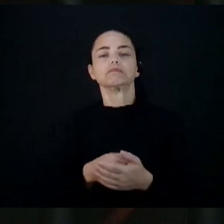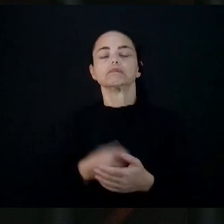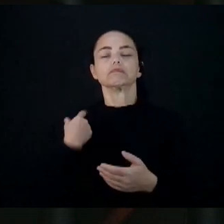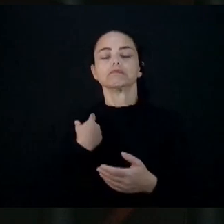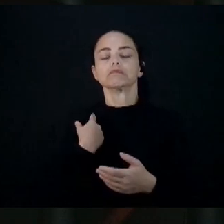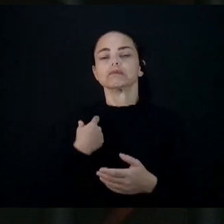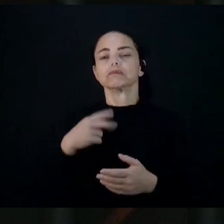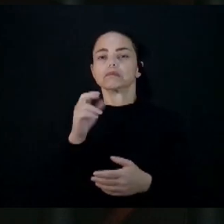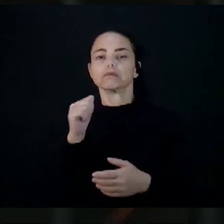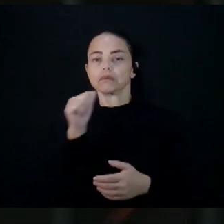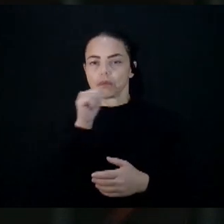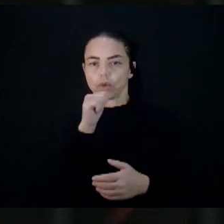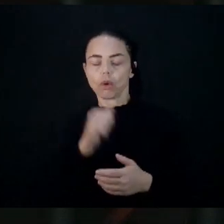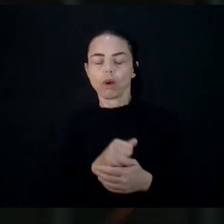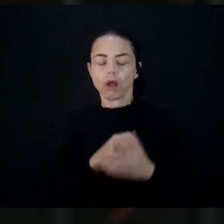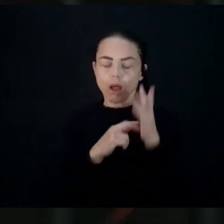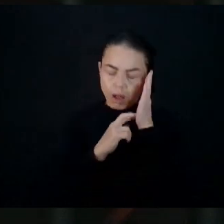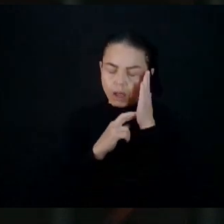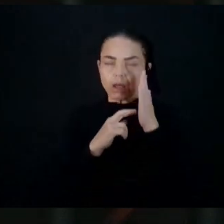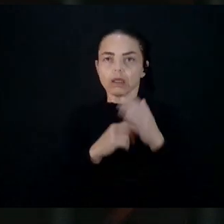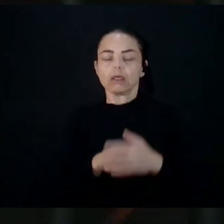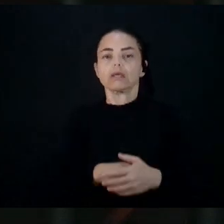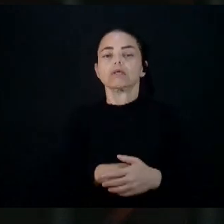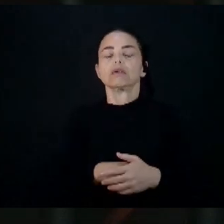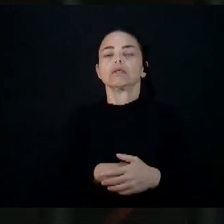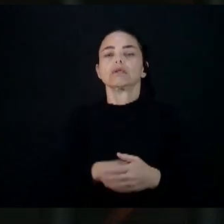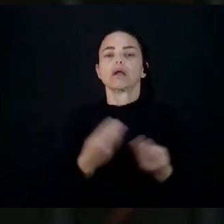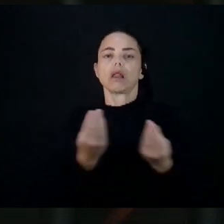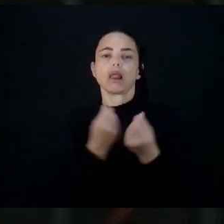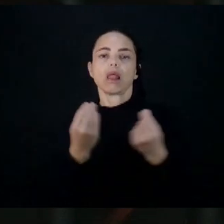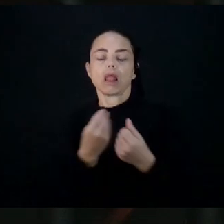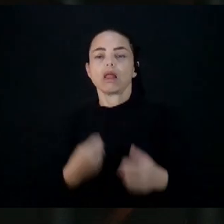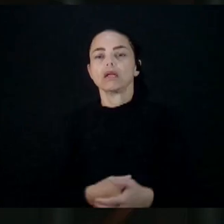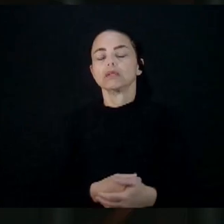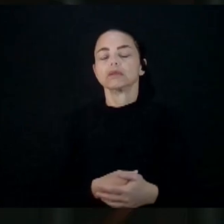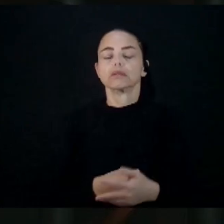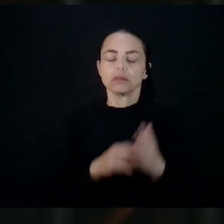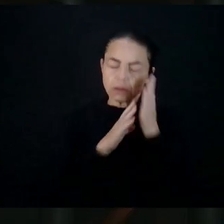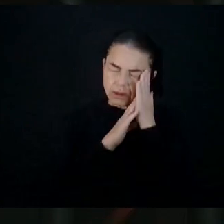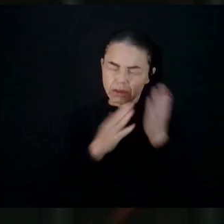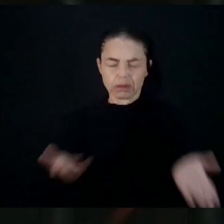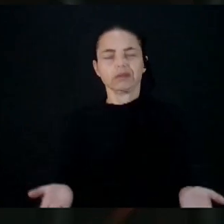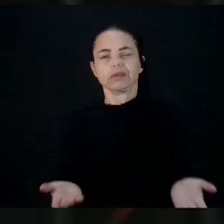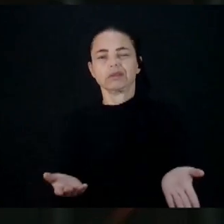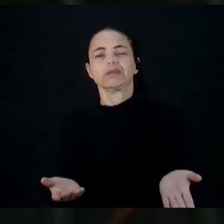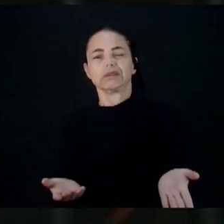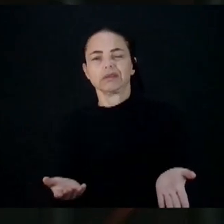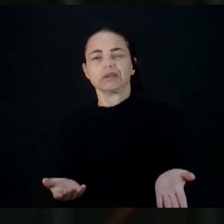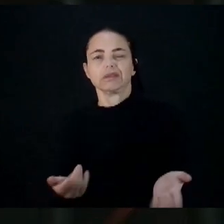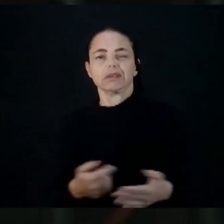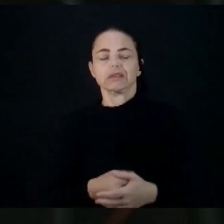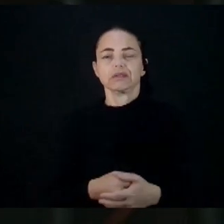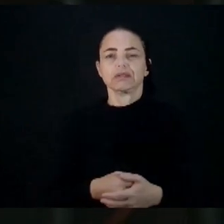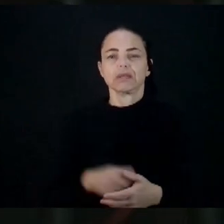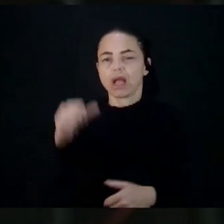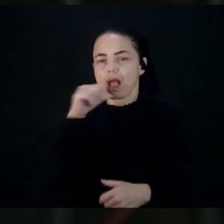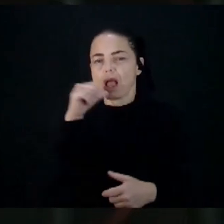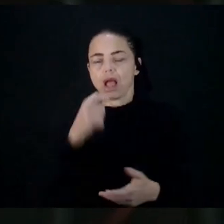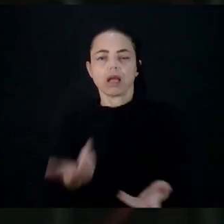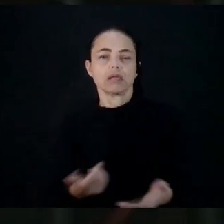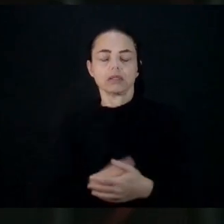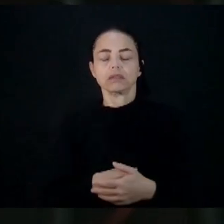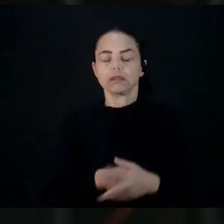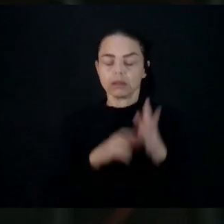para pegar no sono altera a qualidade do descanso? Doutora, esse negócio de beber para dormir, né? Já ouvi